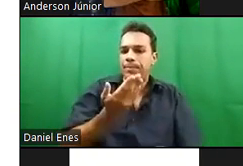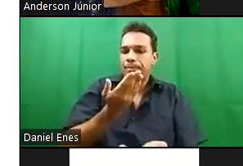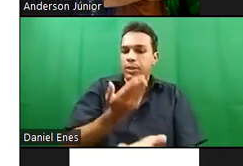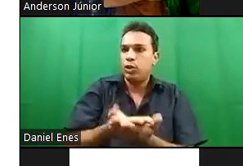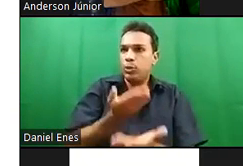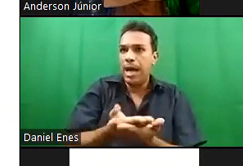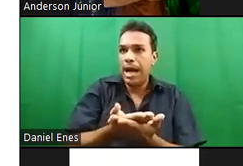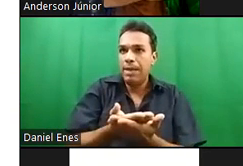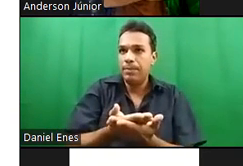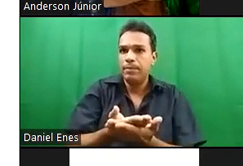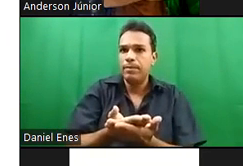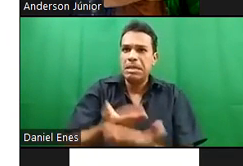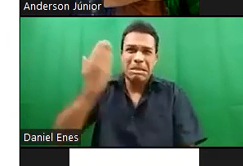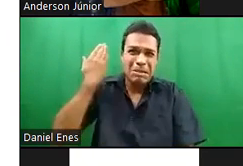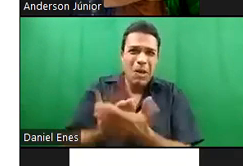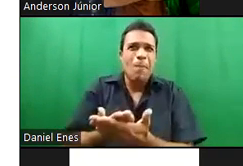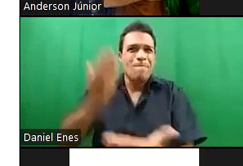ó. Estudar.